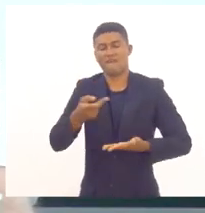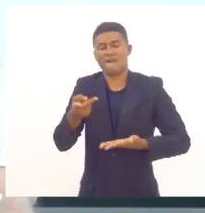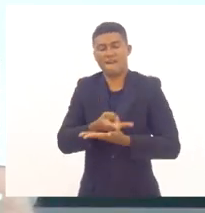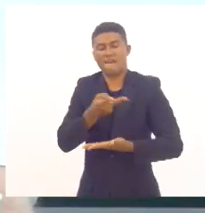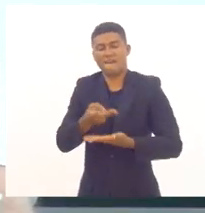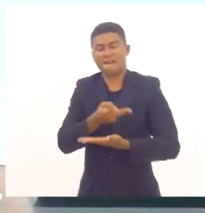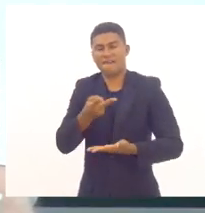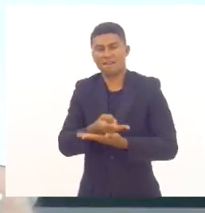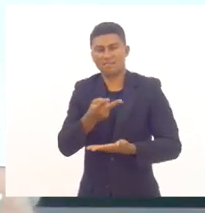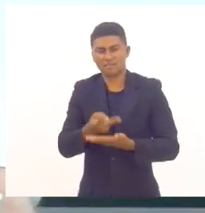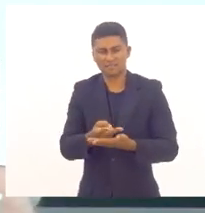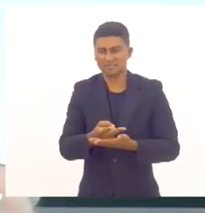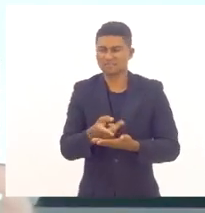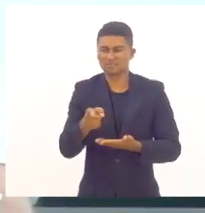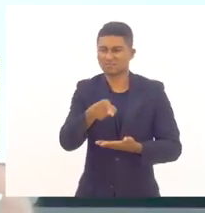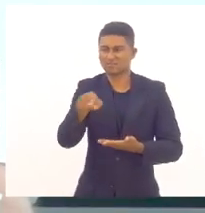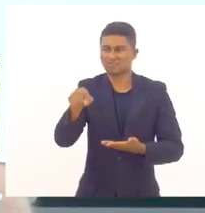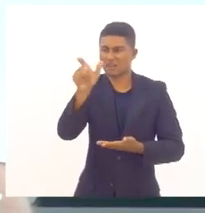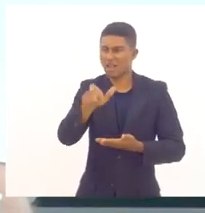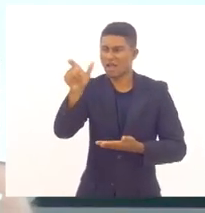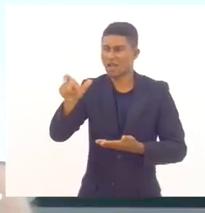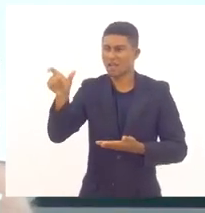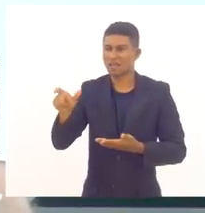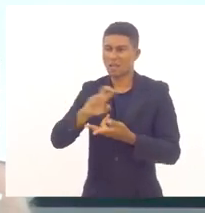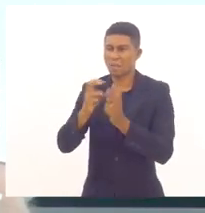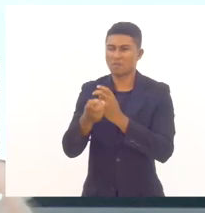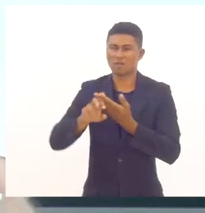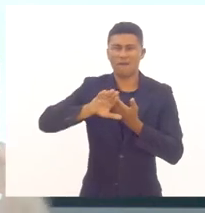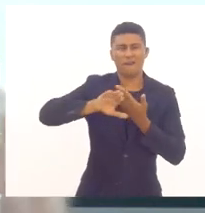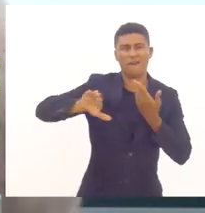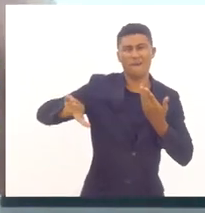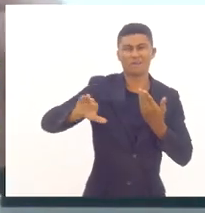não participou ao capoeirista.